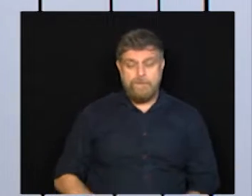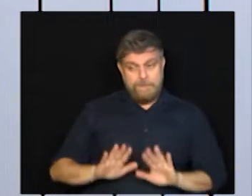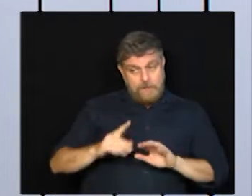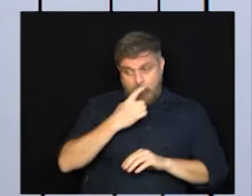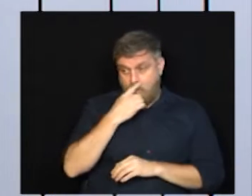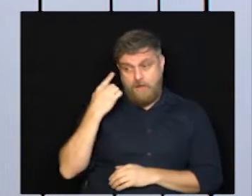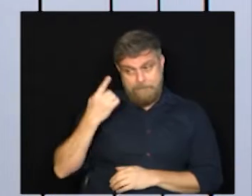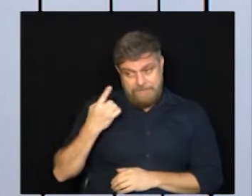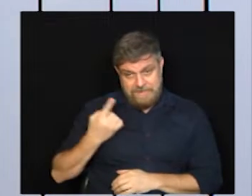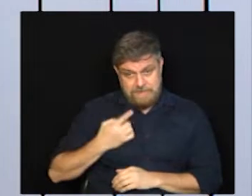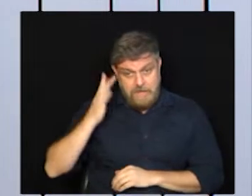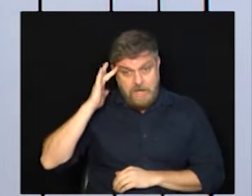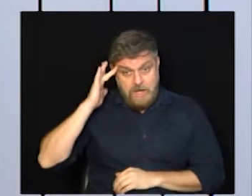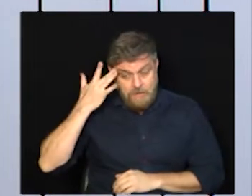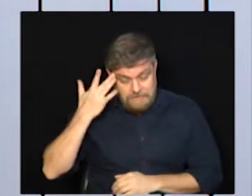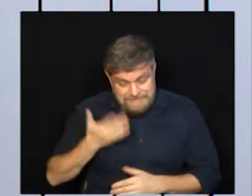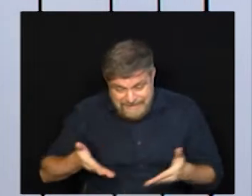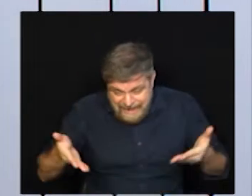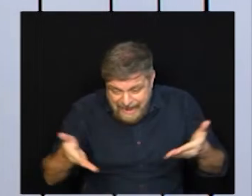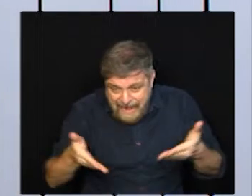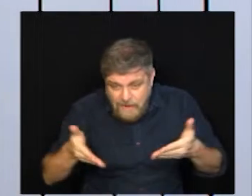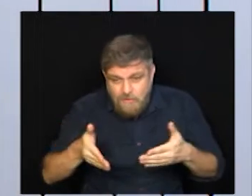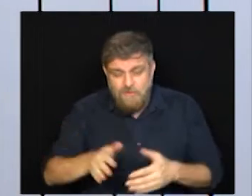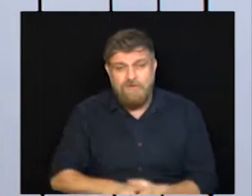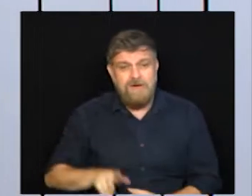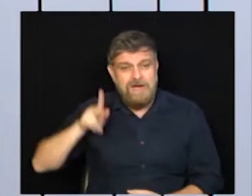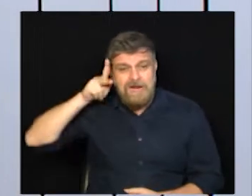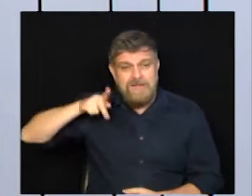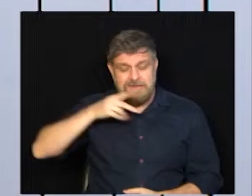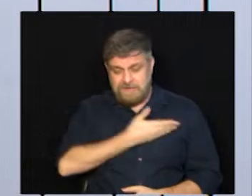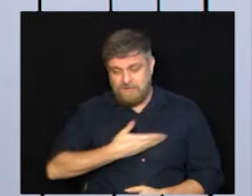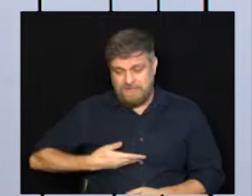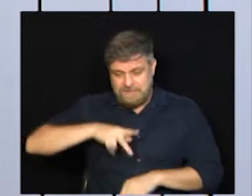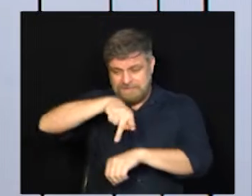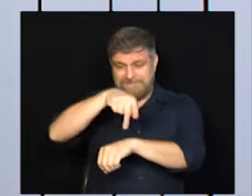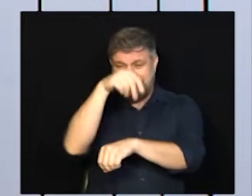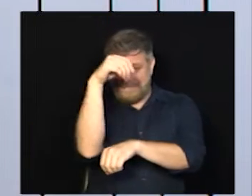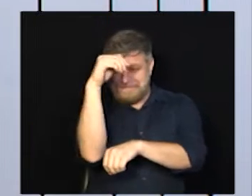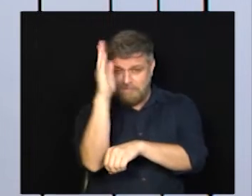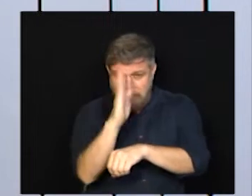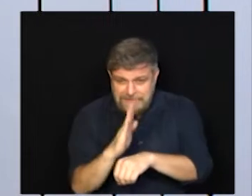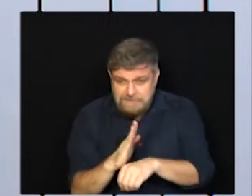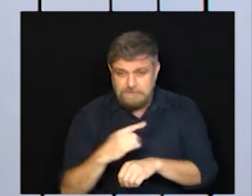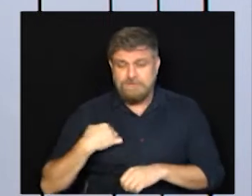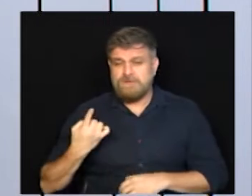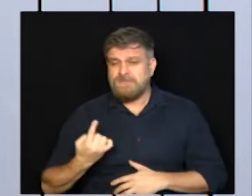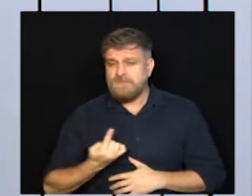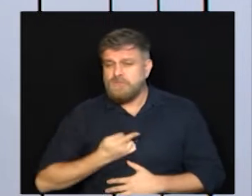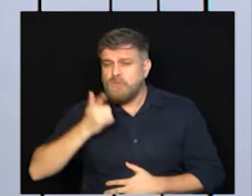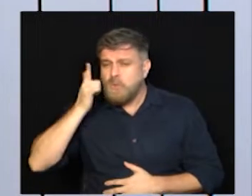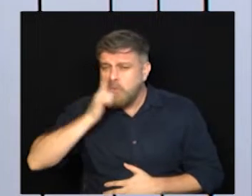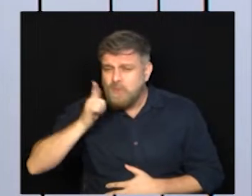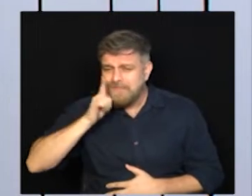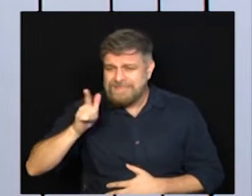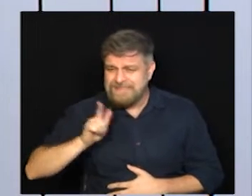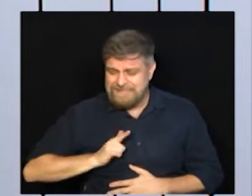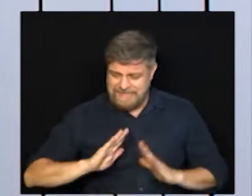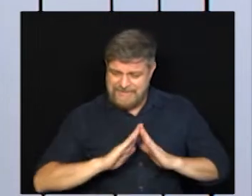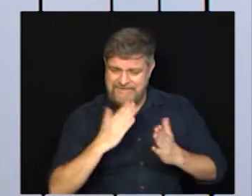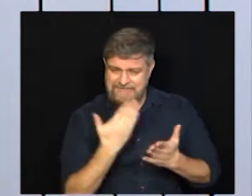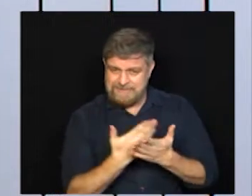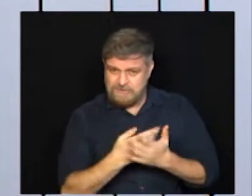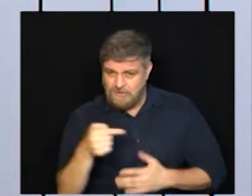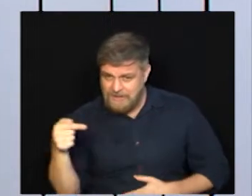atual cenário político até do país, se nós conseguirmos garantir que as escolas